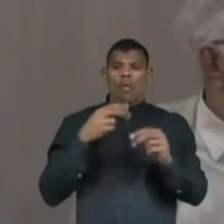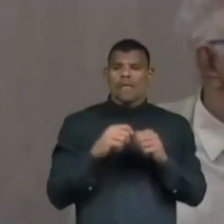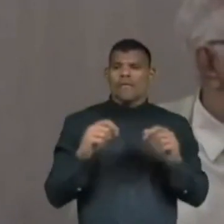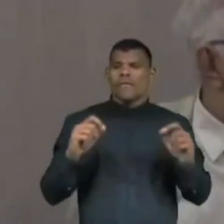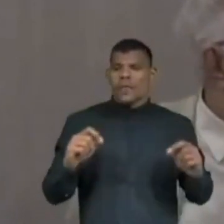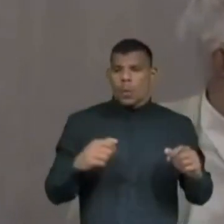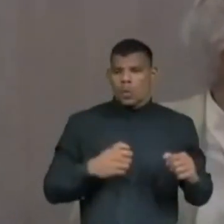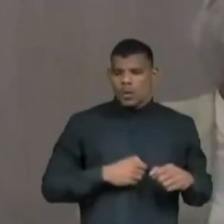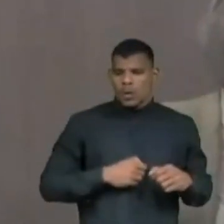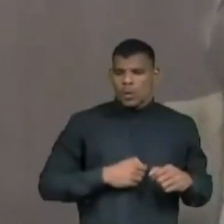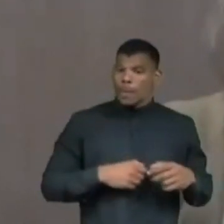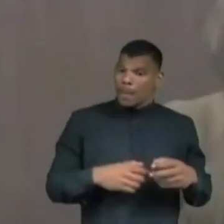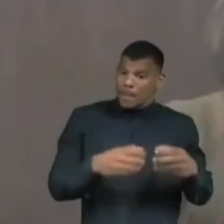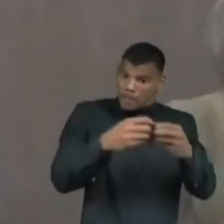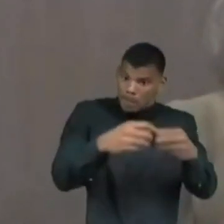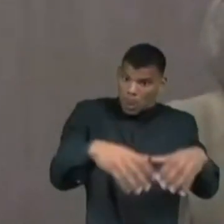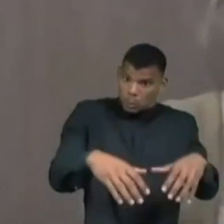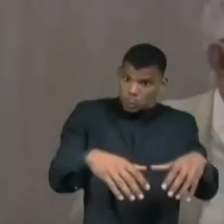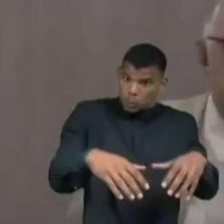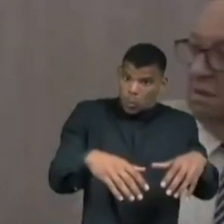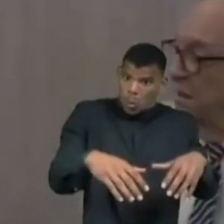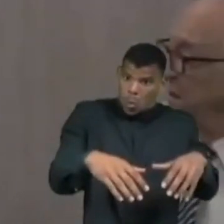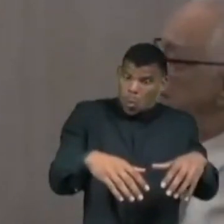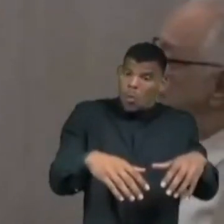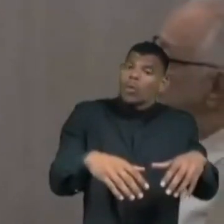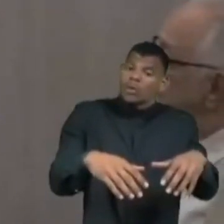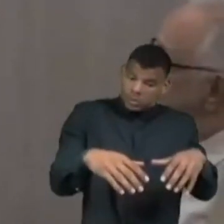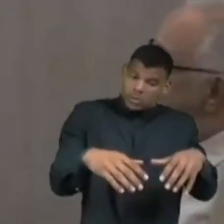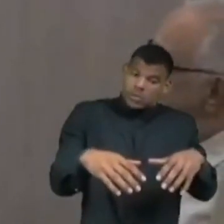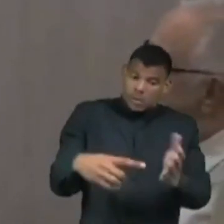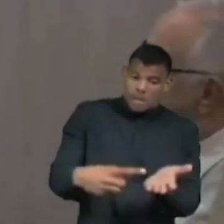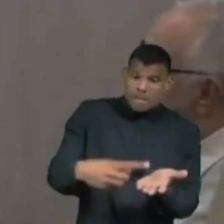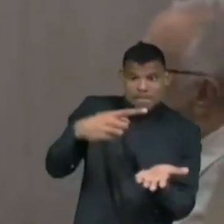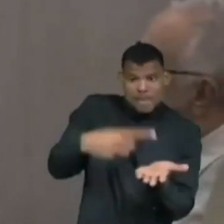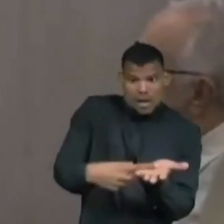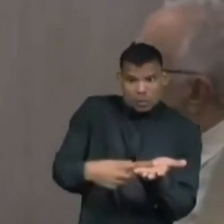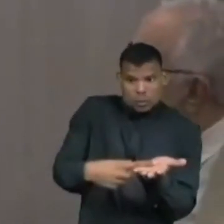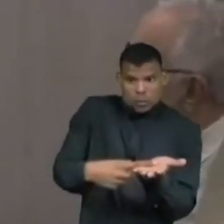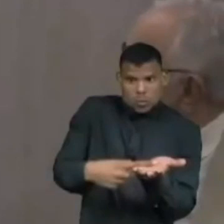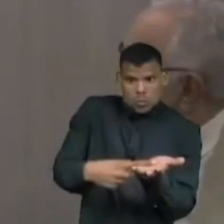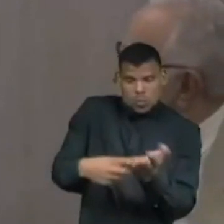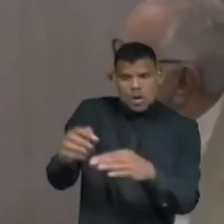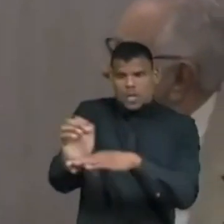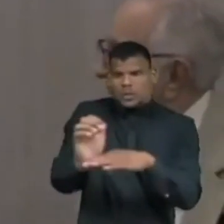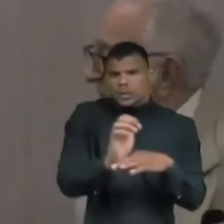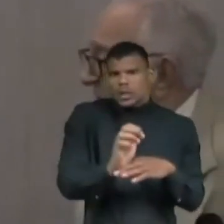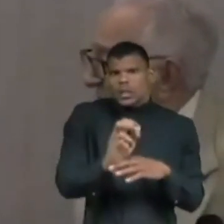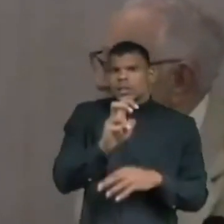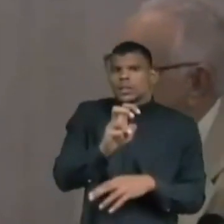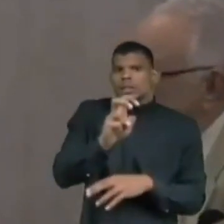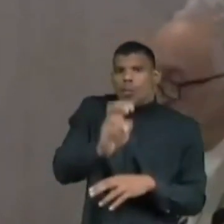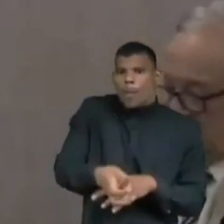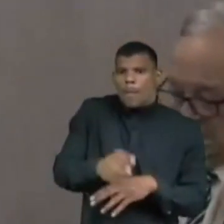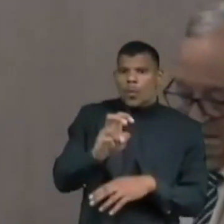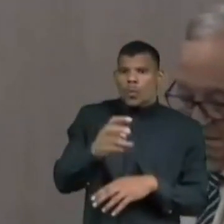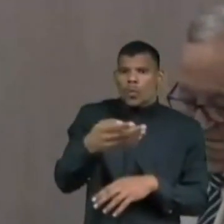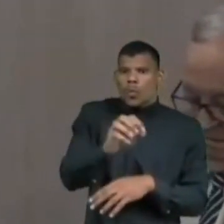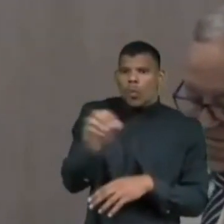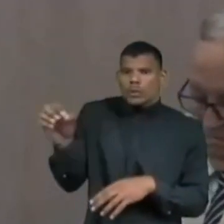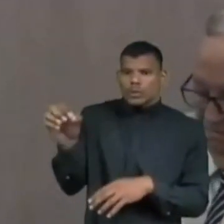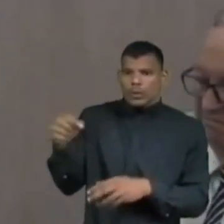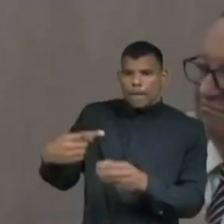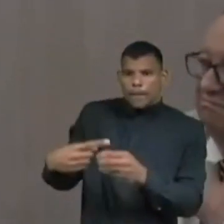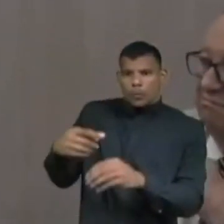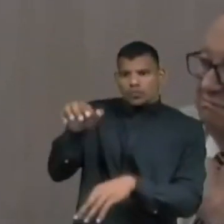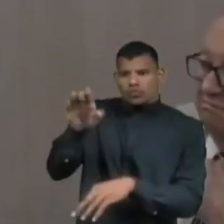prejudicou substancialmente o Pacto Federativo. 5.400 municípios brasileiros,